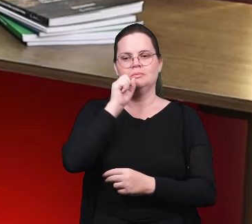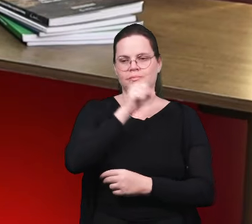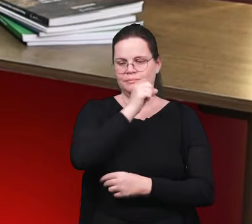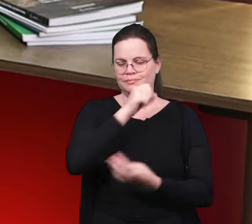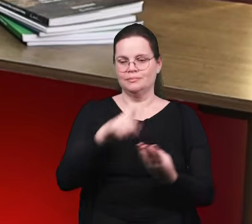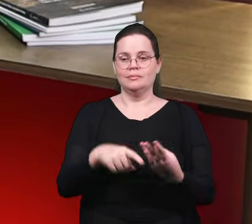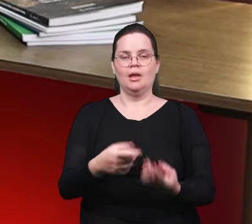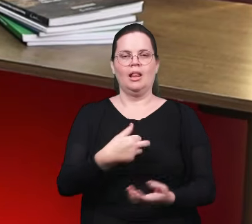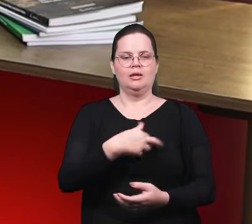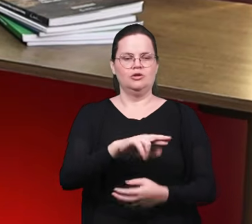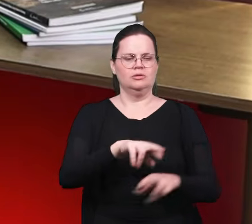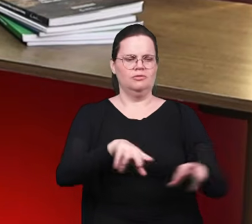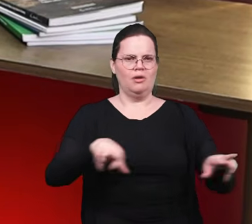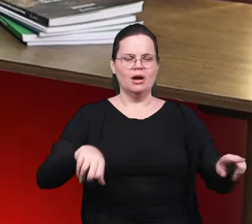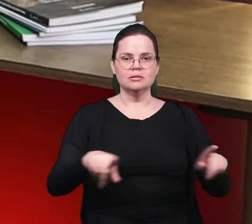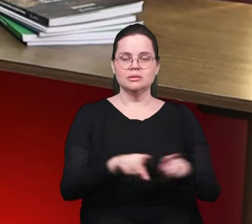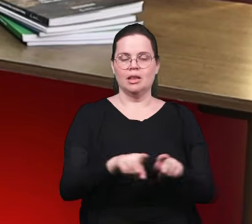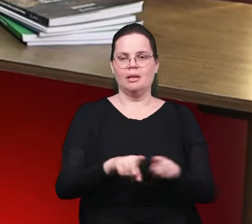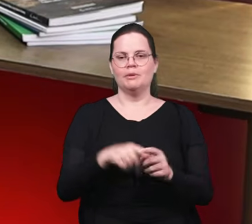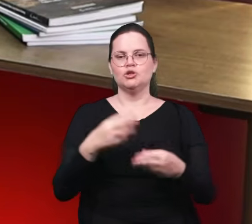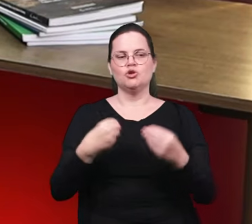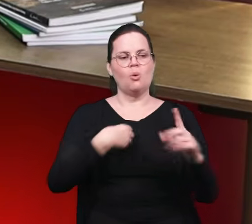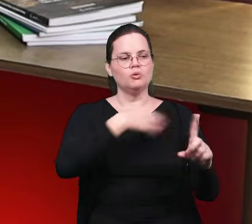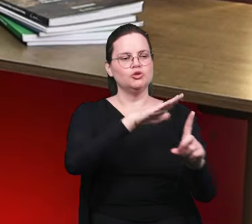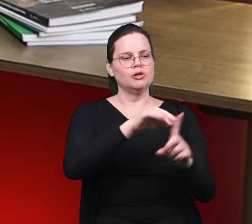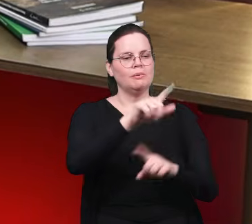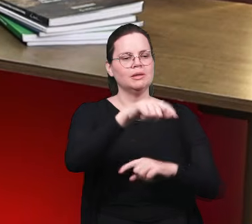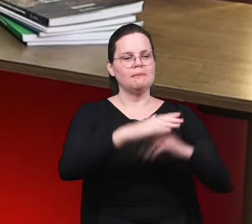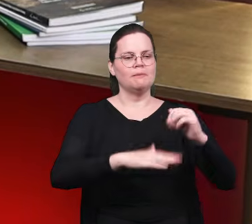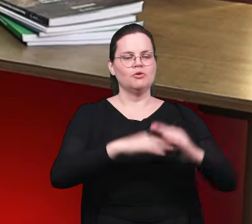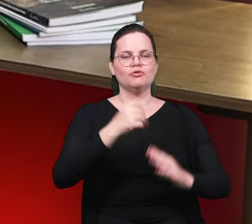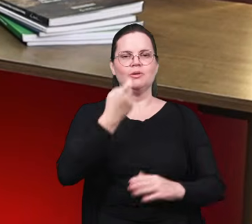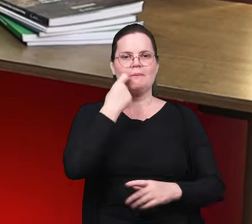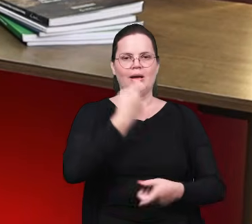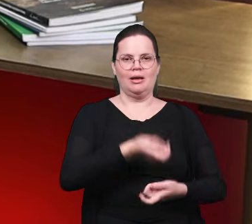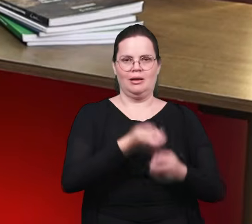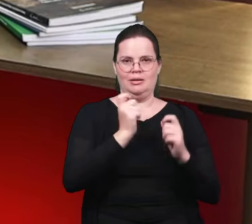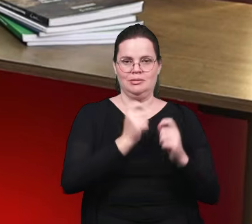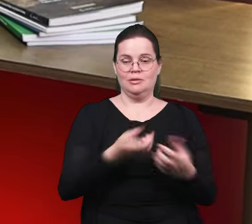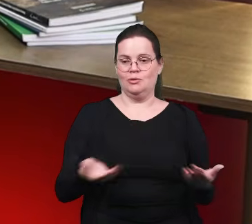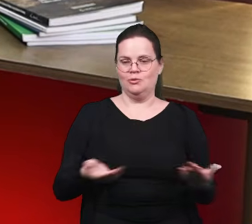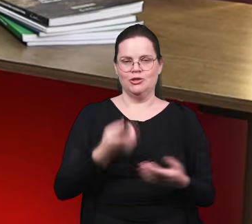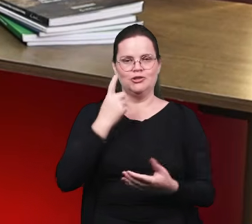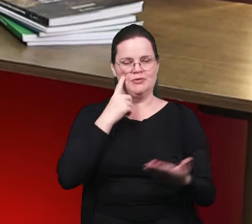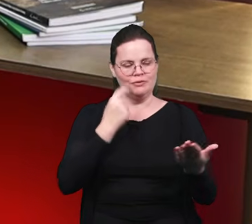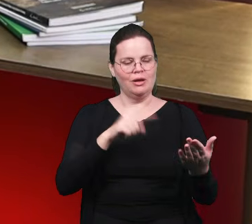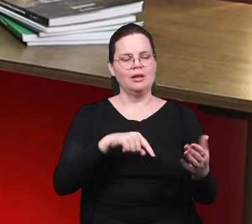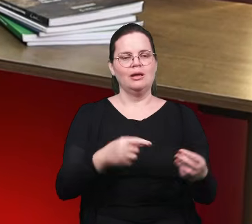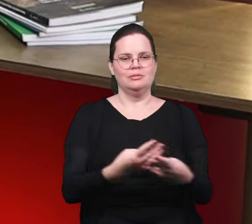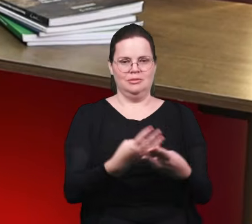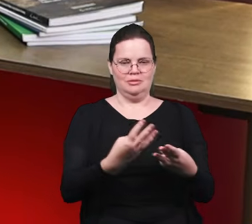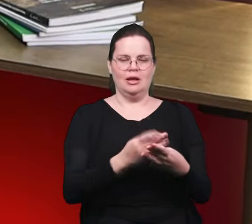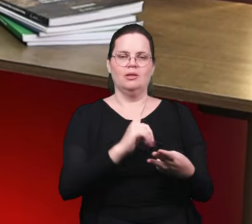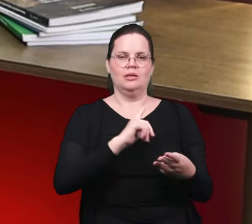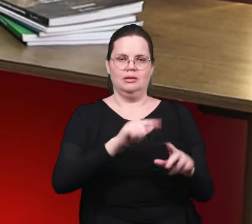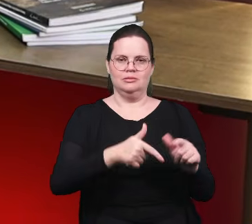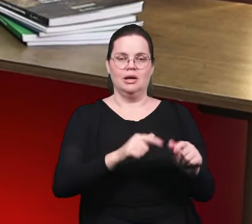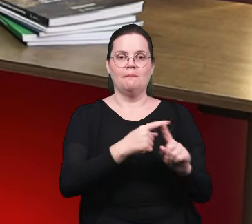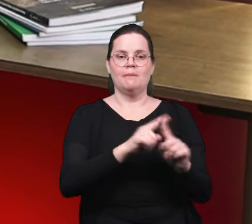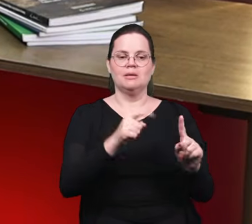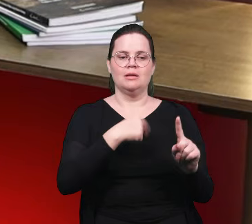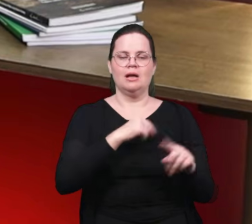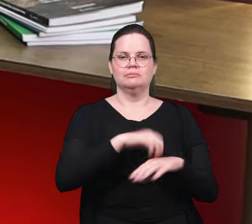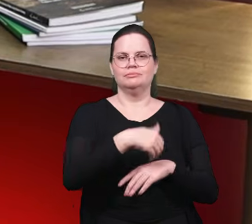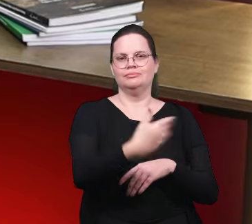dos pescadores. E hoje nós vamos ver um israelita, mas que estava também à margem da sociedade,